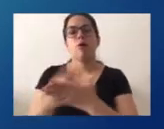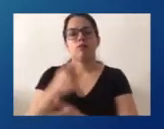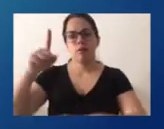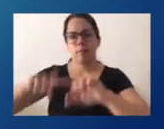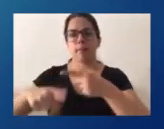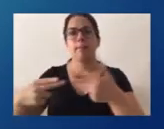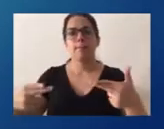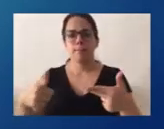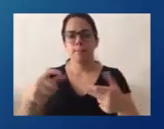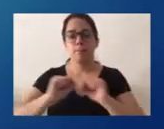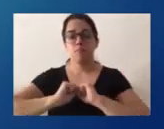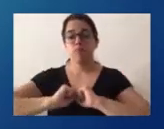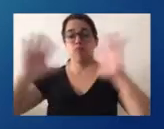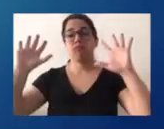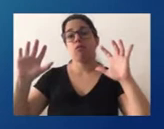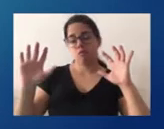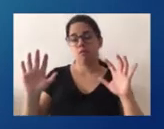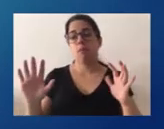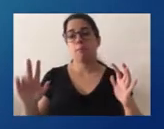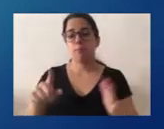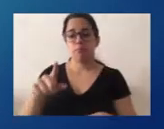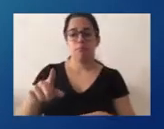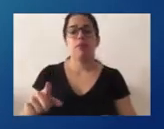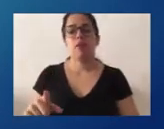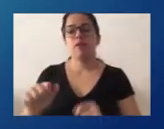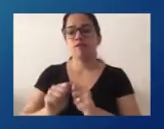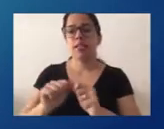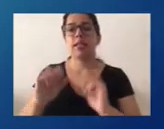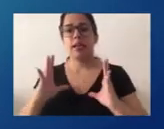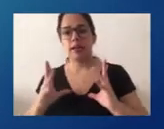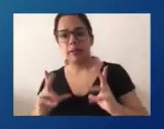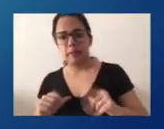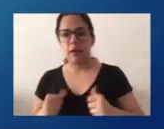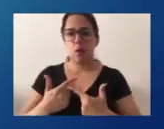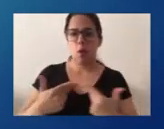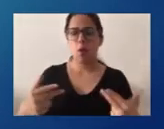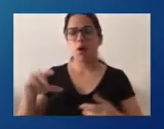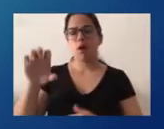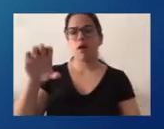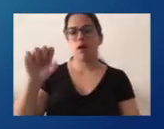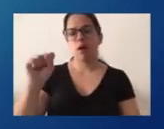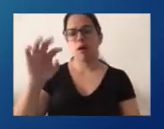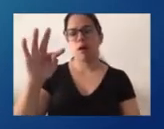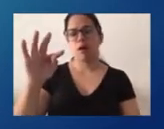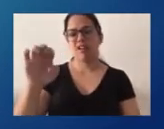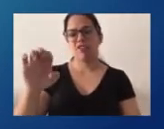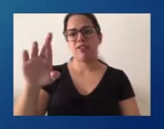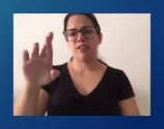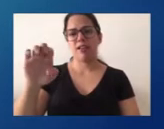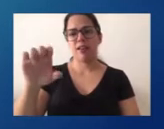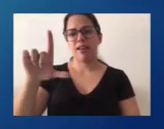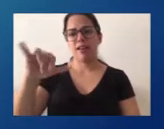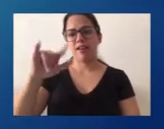autoclave. Né? Mais uma vez aí para leigos, eles, né, explicitam que é um aparelho utilizado para esterilizar